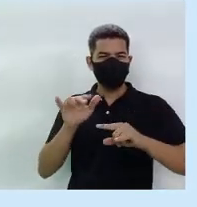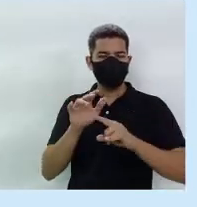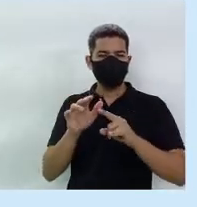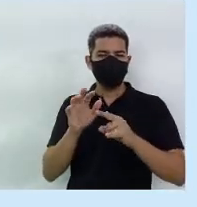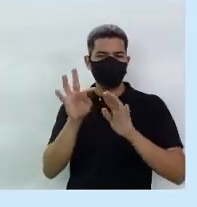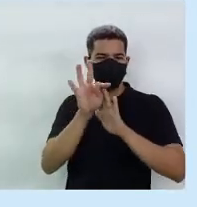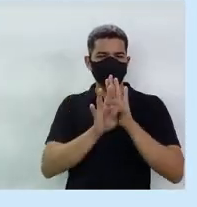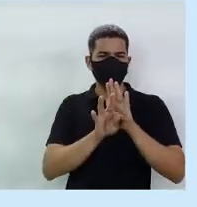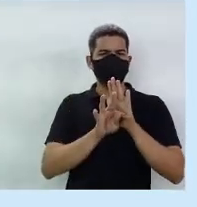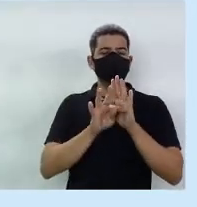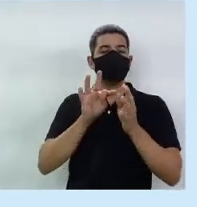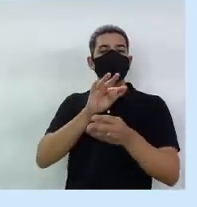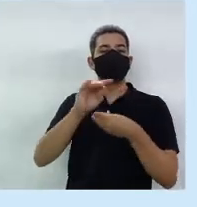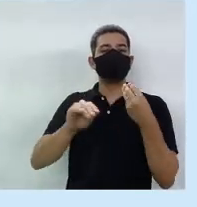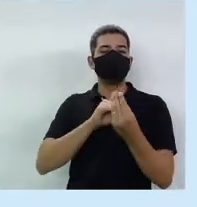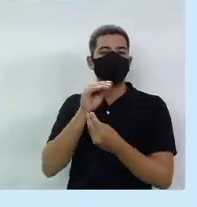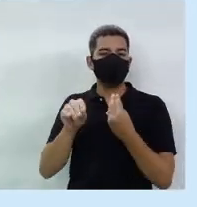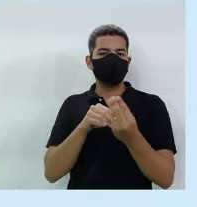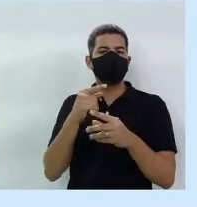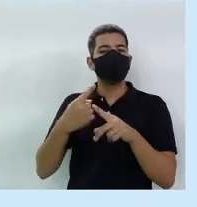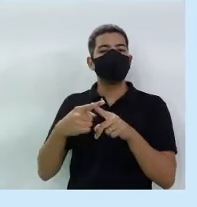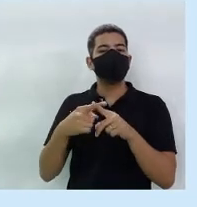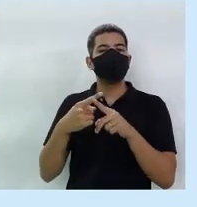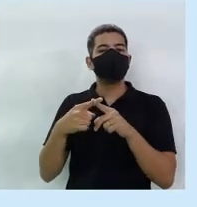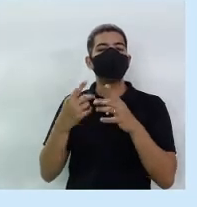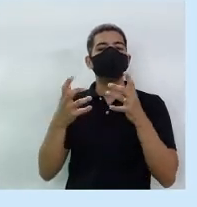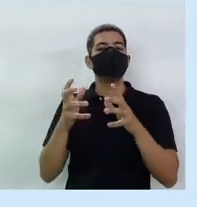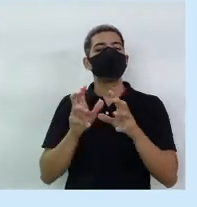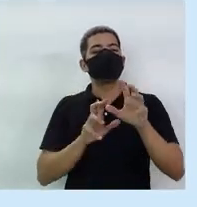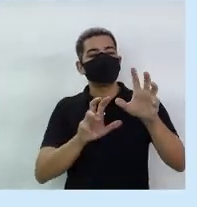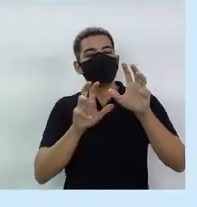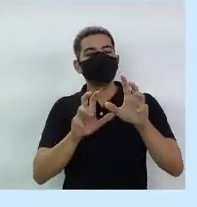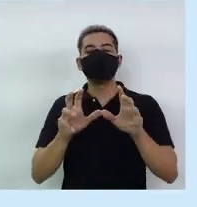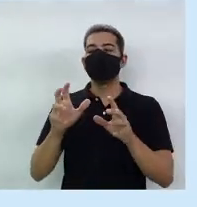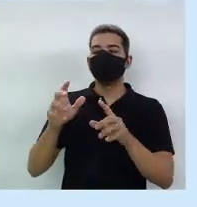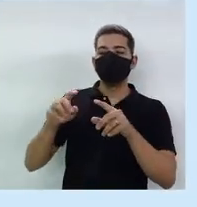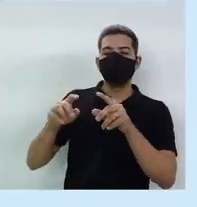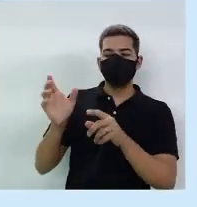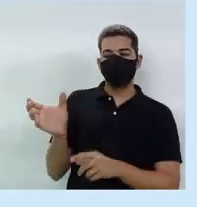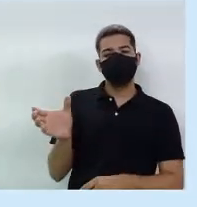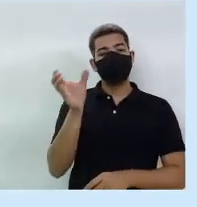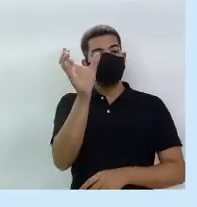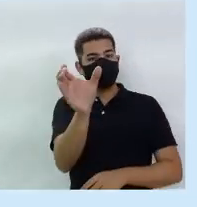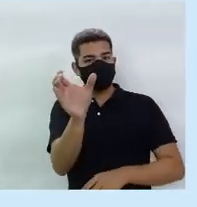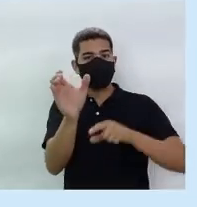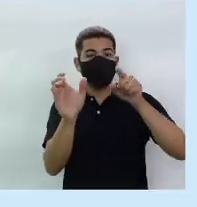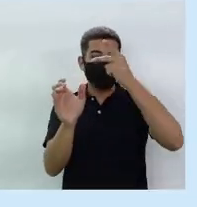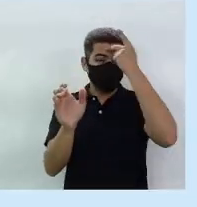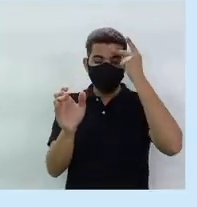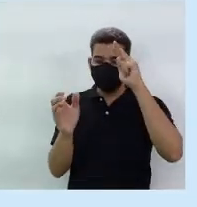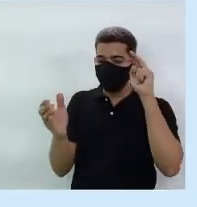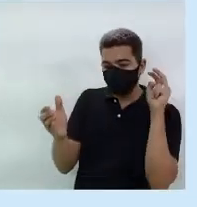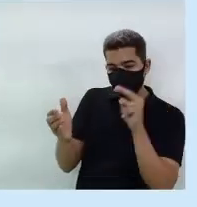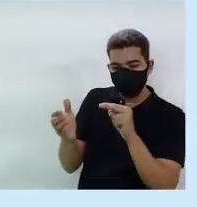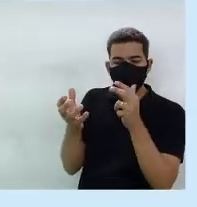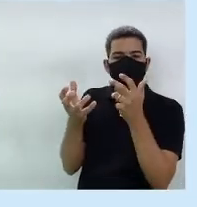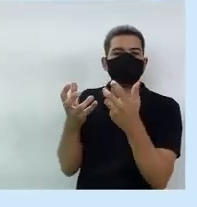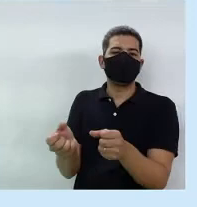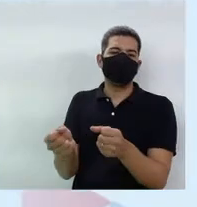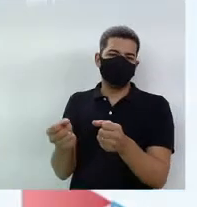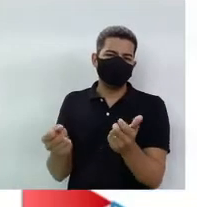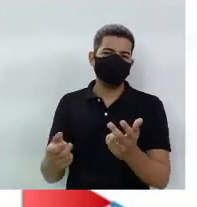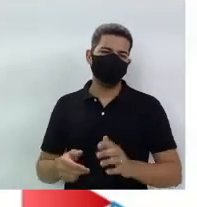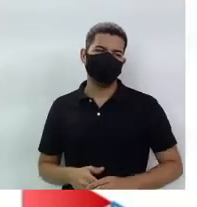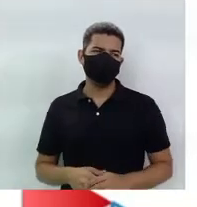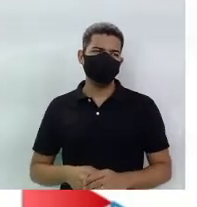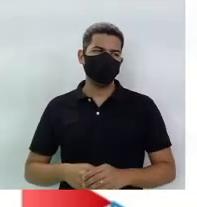que pretendiam que juntas o que? Anunciar um produto para ser consumido? Vejamos aqui na